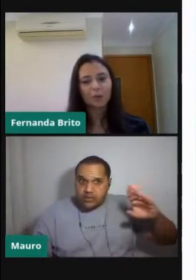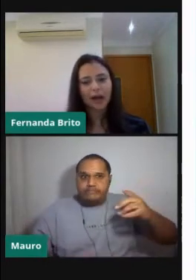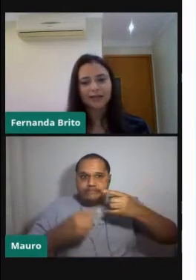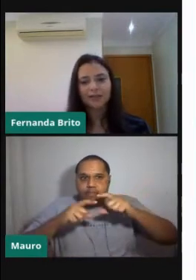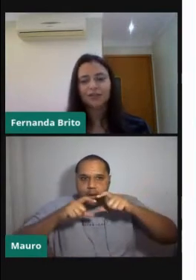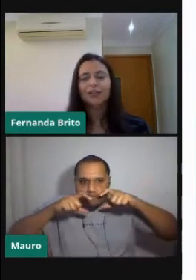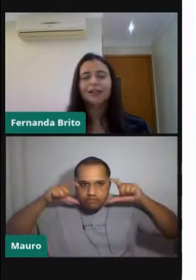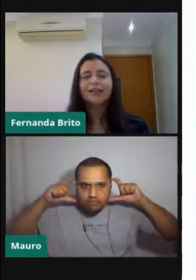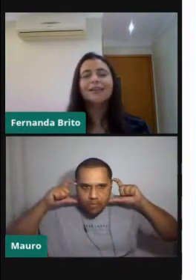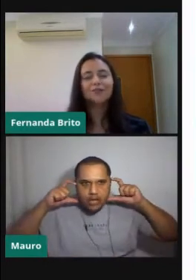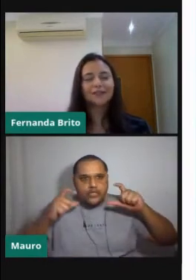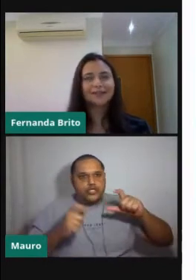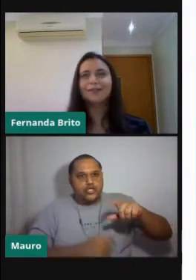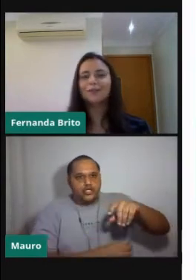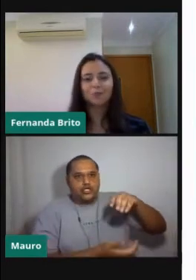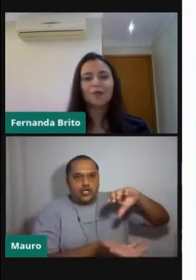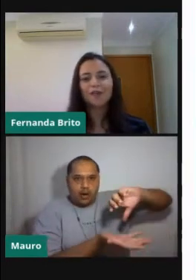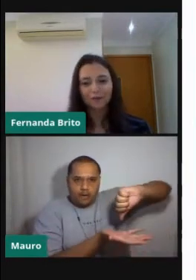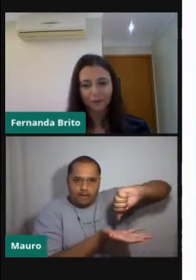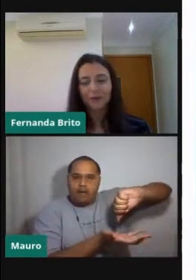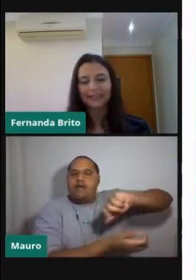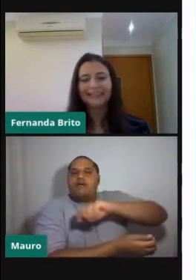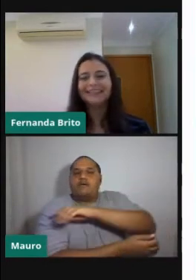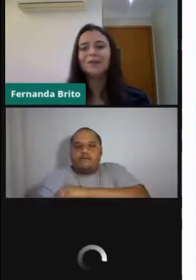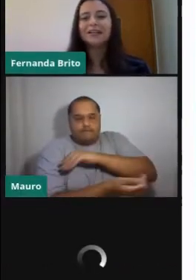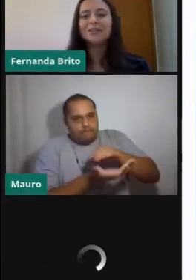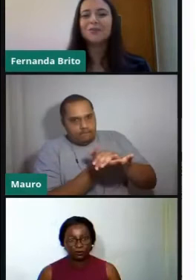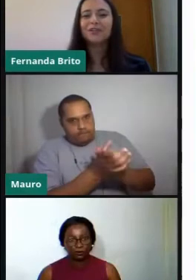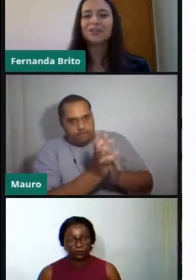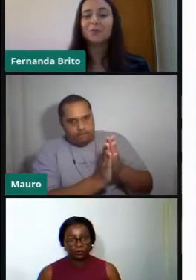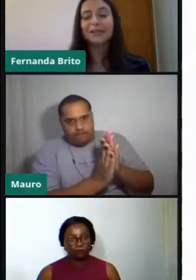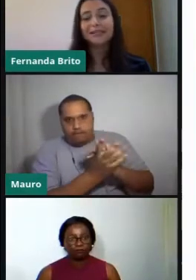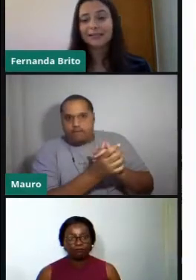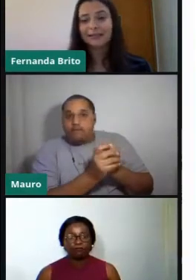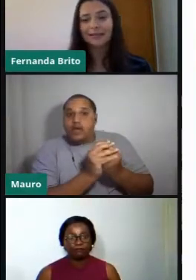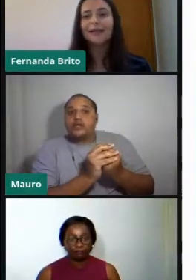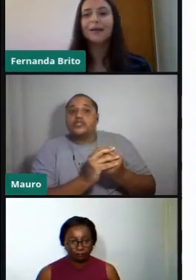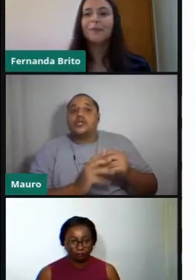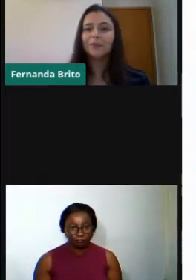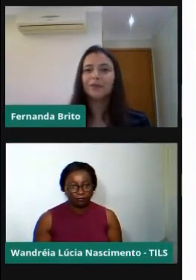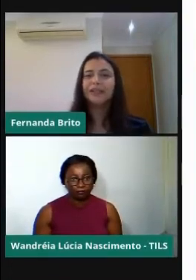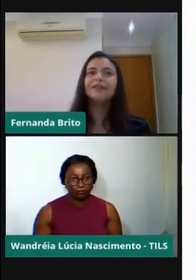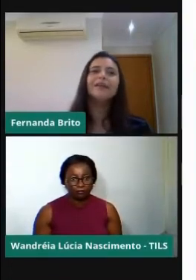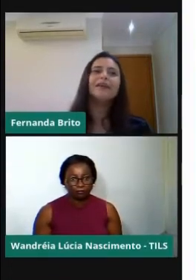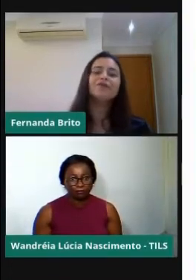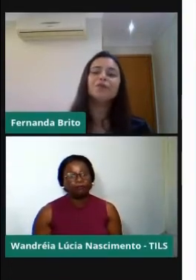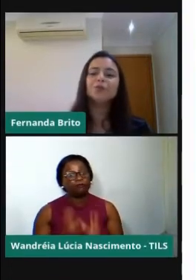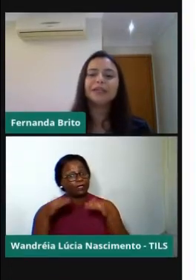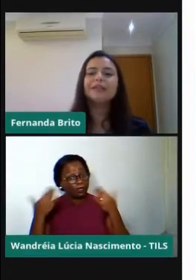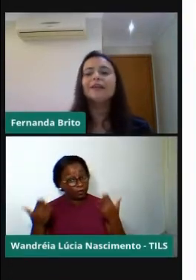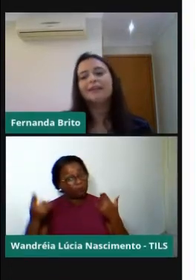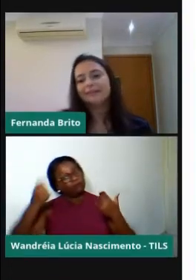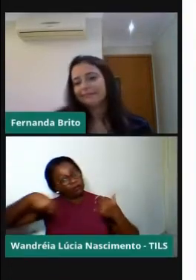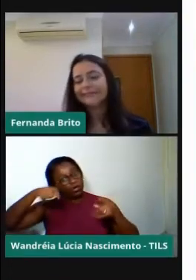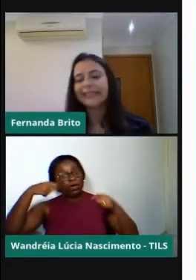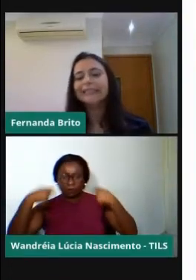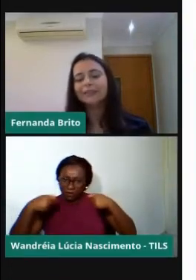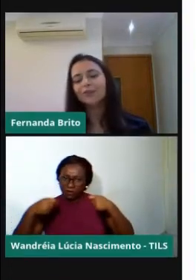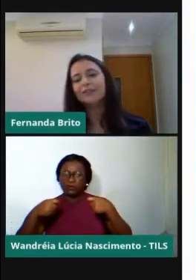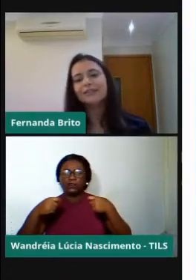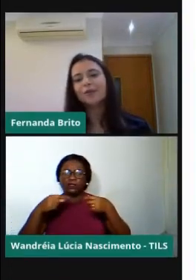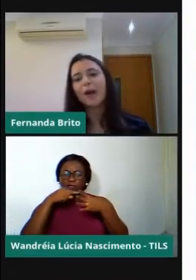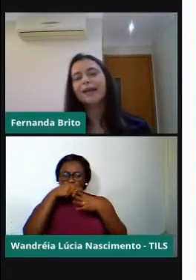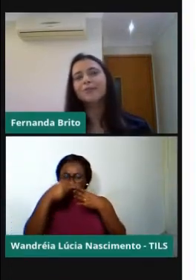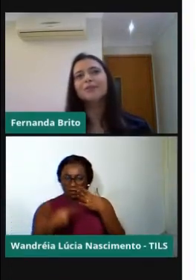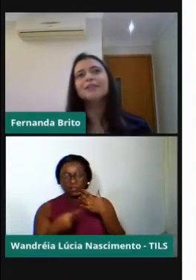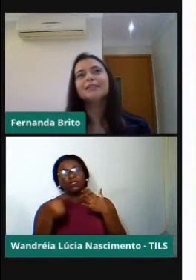máscaras adequadas e as vacinas, por favor, né? Então, é isso que a gente precisa para poder evoluir, né,